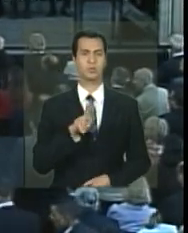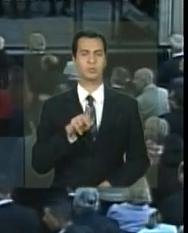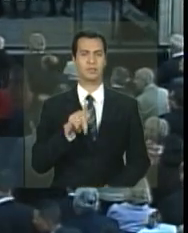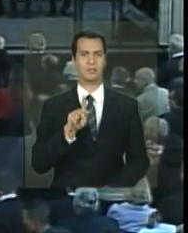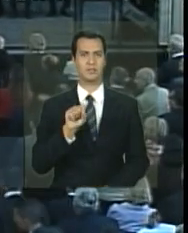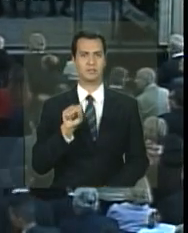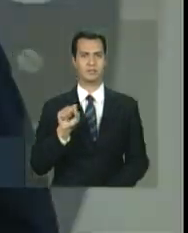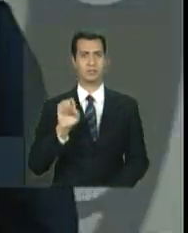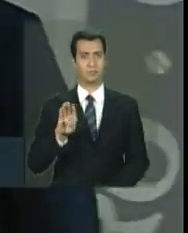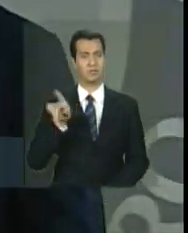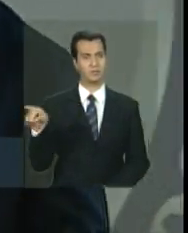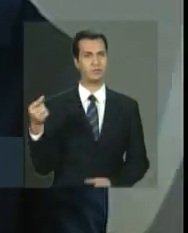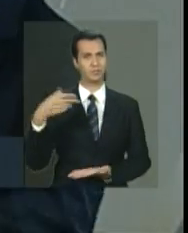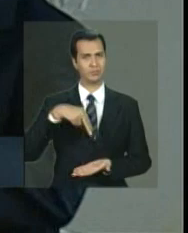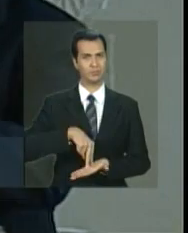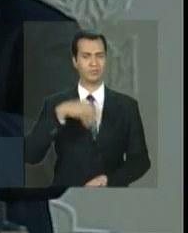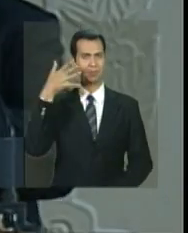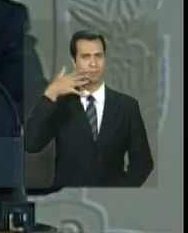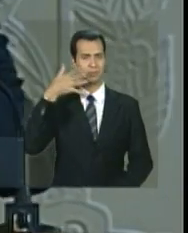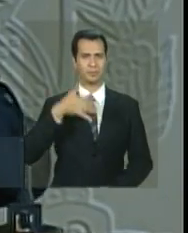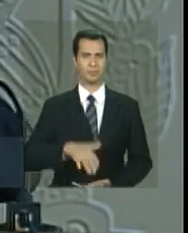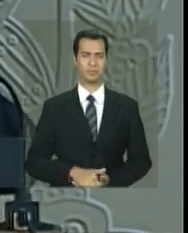uso da palavra.